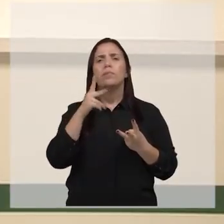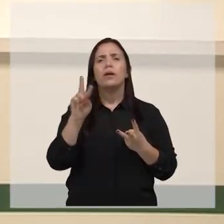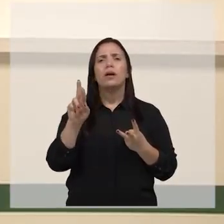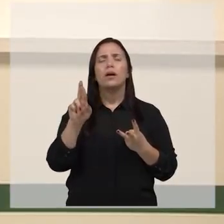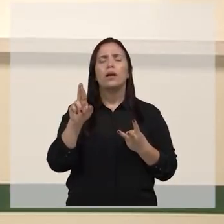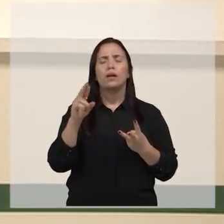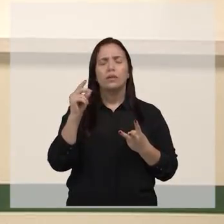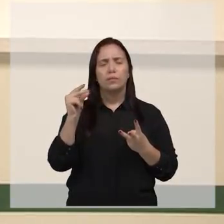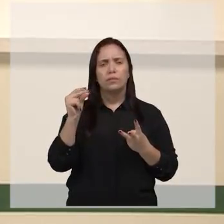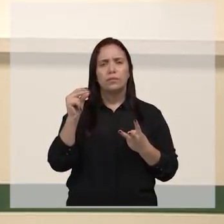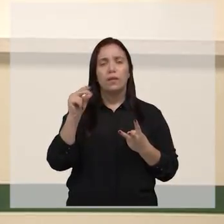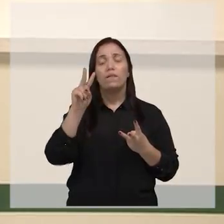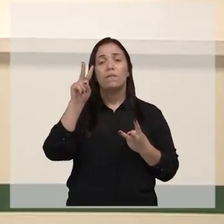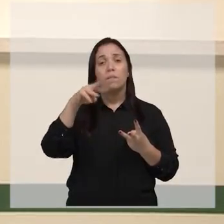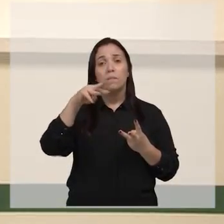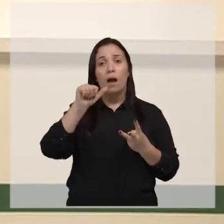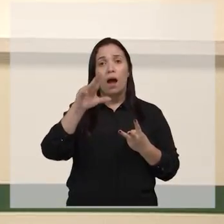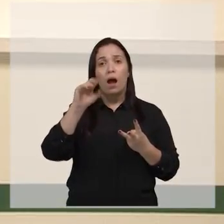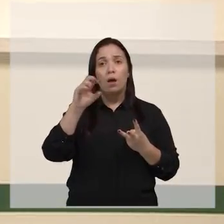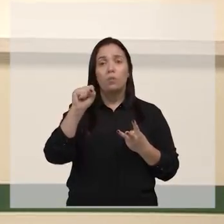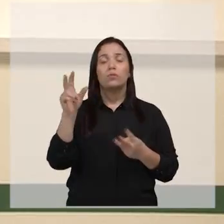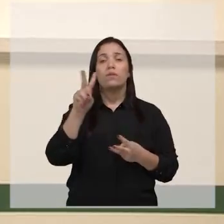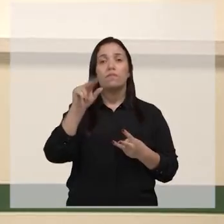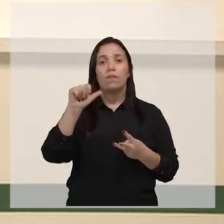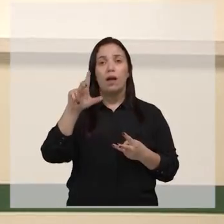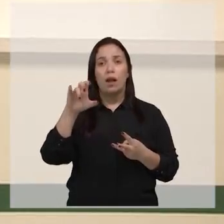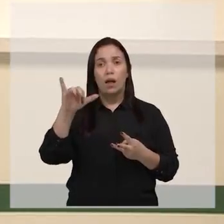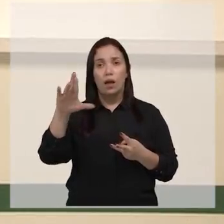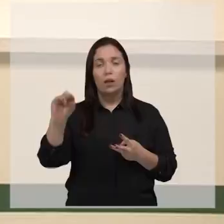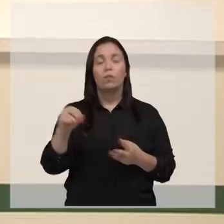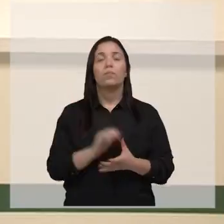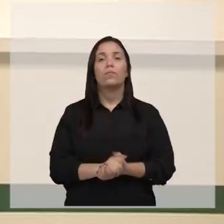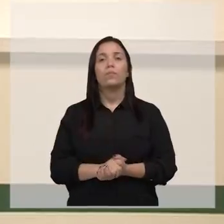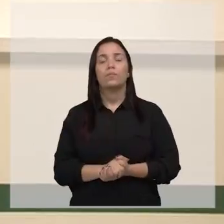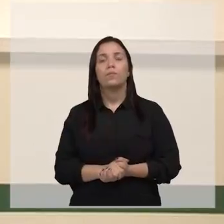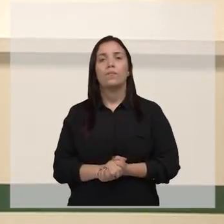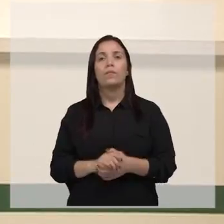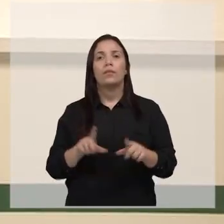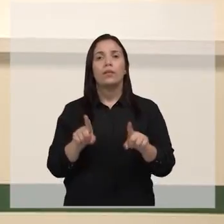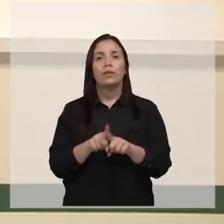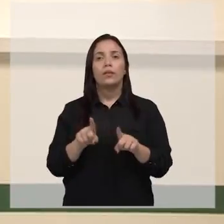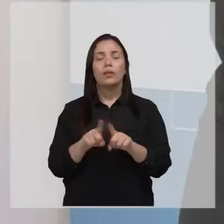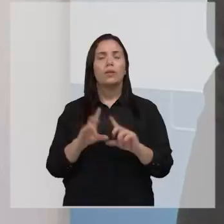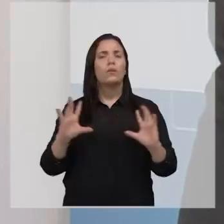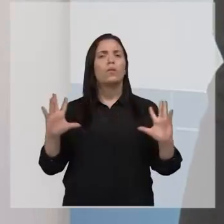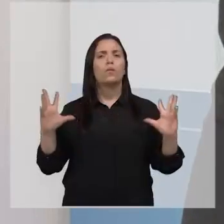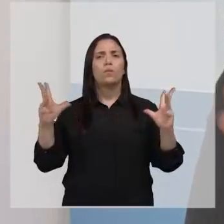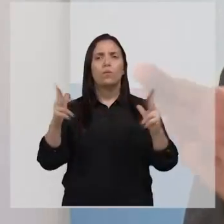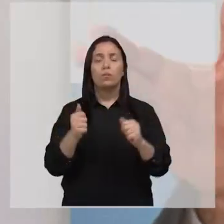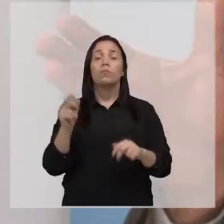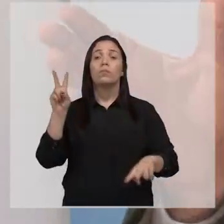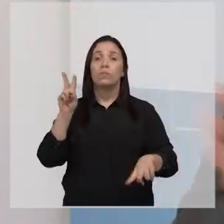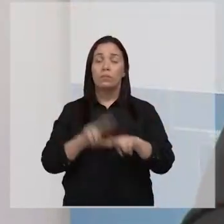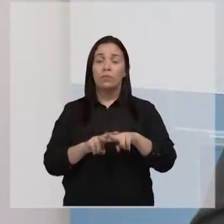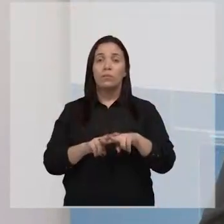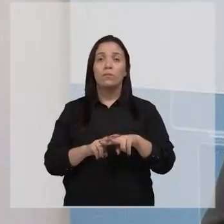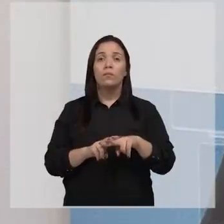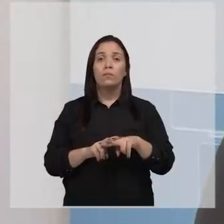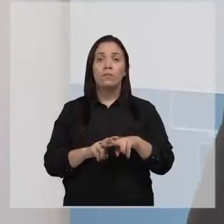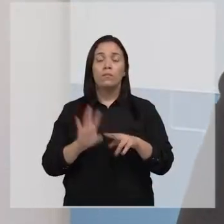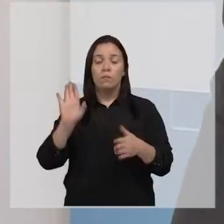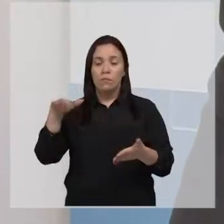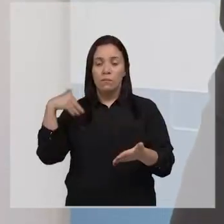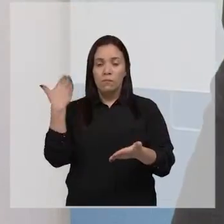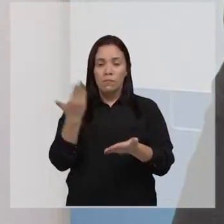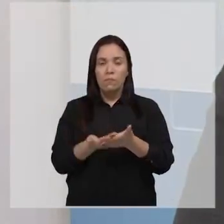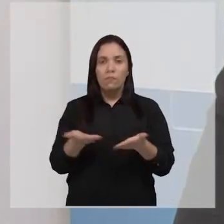Eu me lembro já. Marcos Valério foi para a cadeia. Aquela mulher que estava lá com o Marcos Valério foi para a cadeia. Todos foram para a cadeia. O Marcos Valério puxa a cadeia até